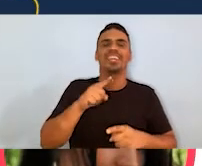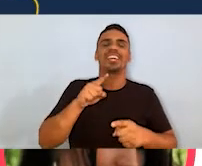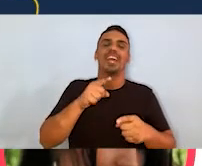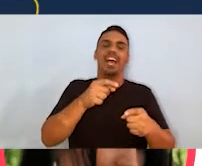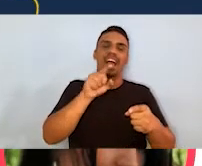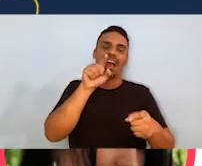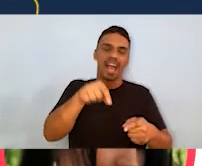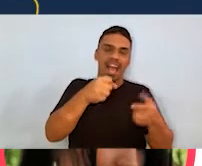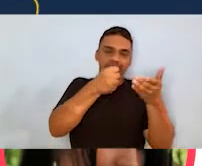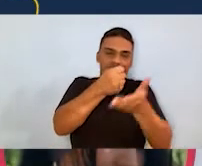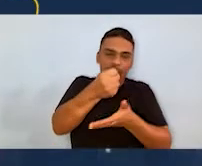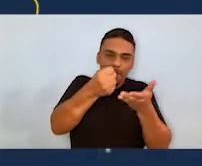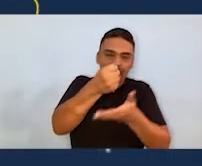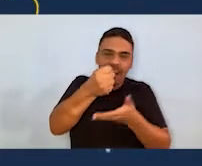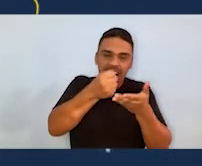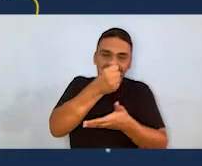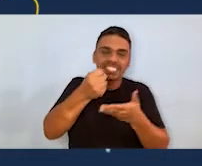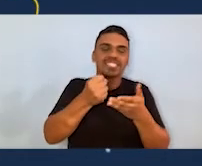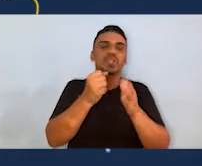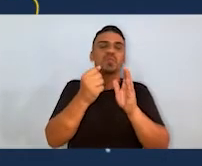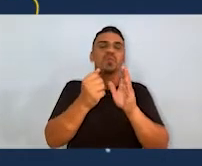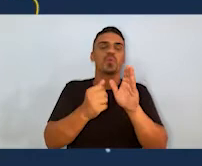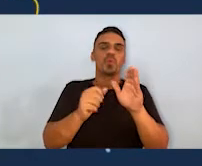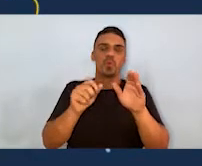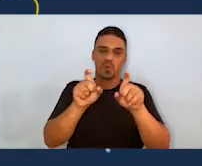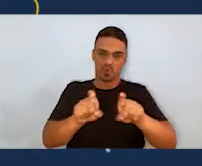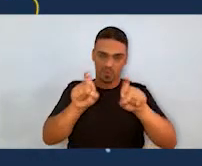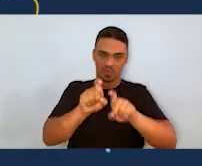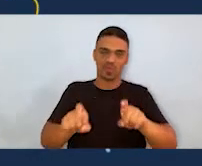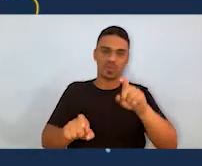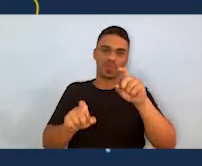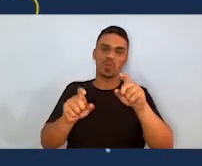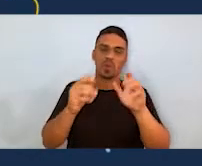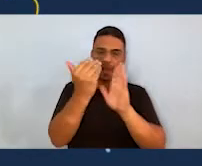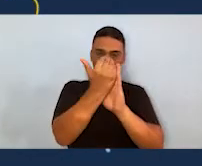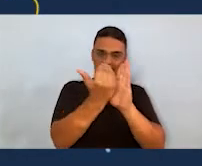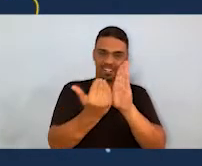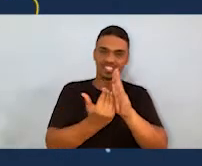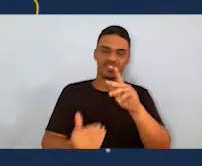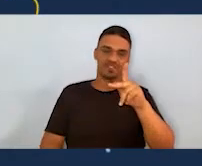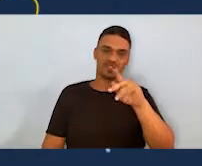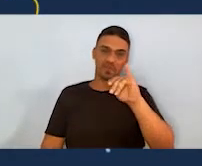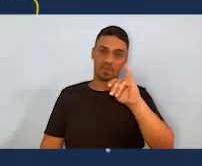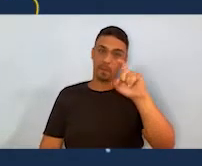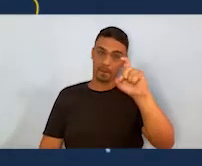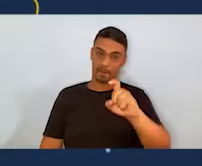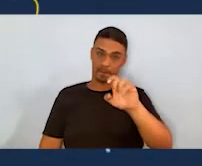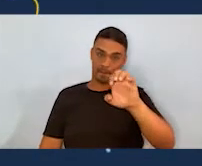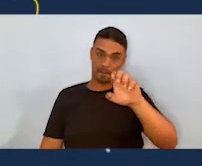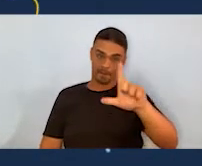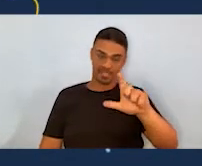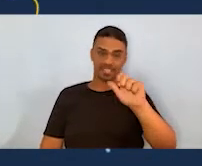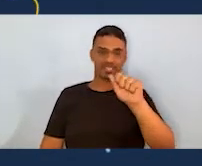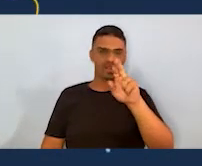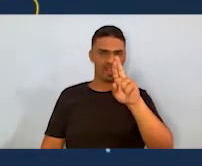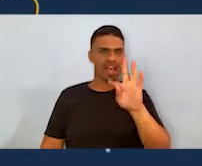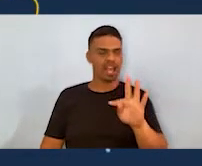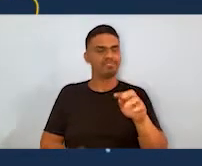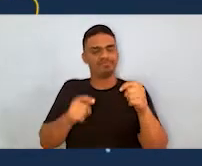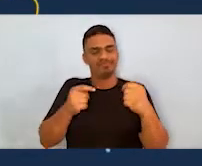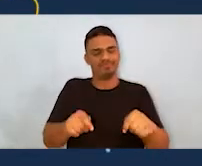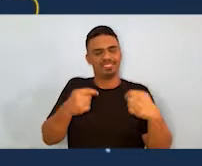ideia, a básica do pixel art não é difícil, na realidade, pixel art, ele tem uma complexidade